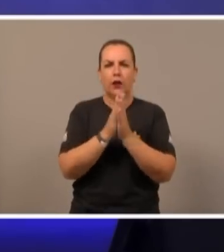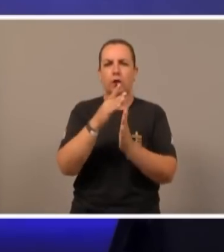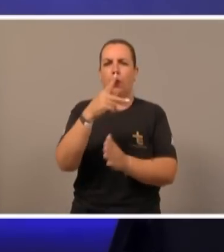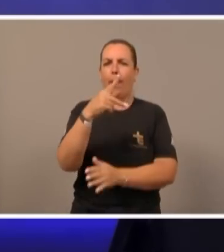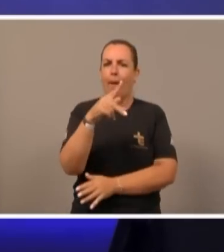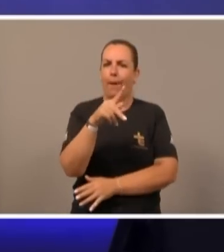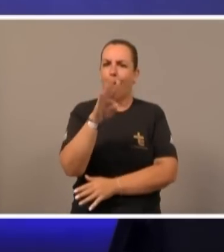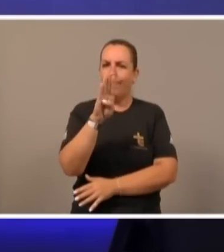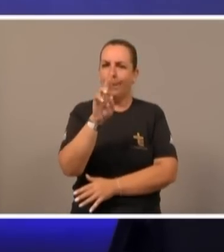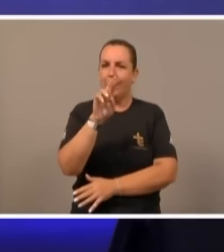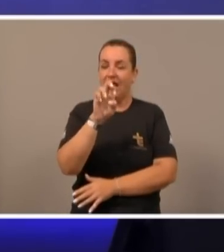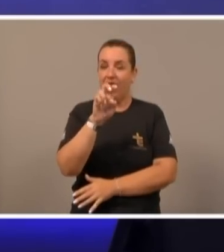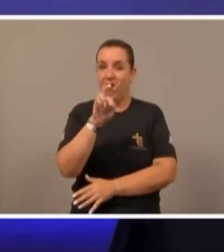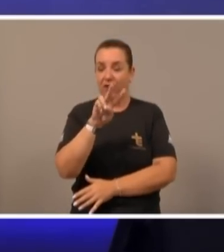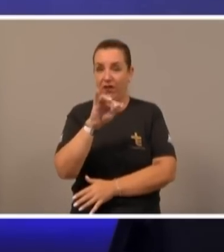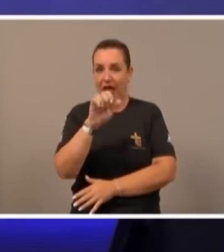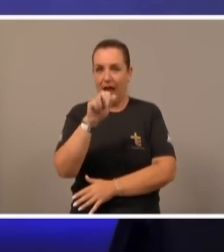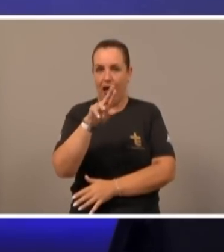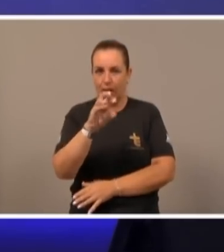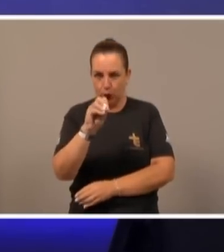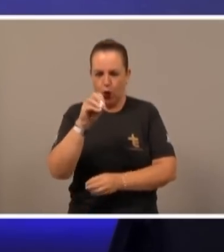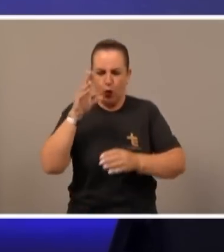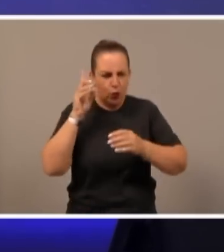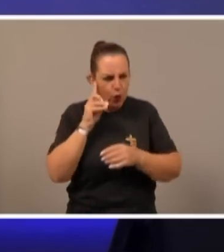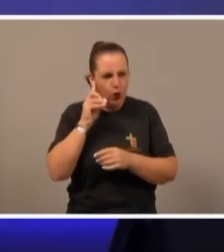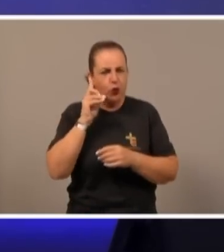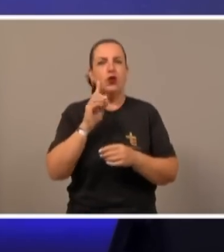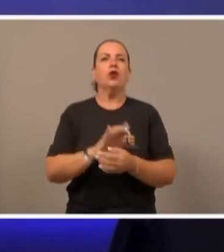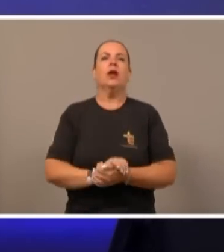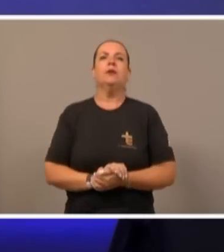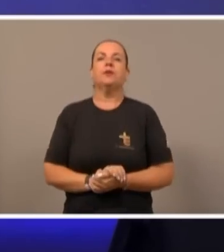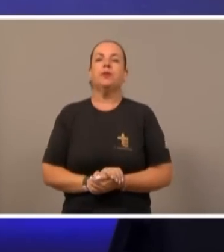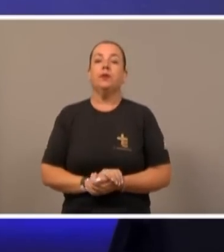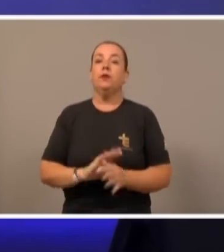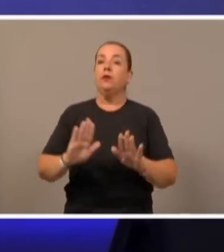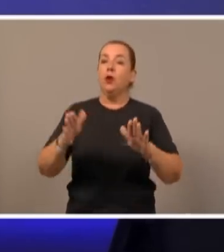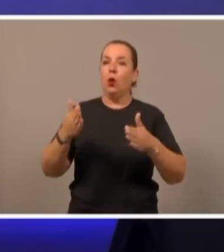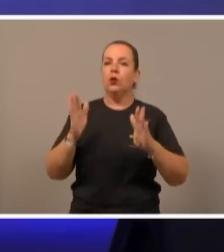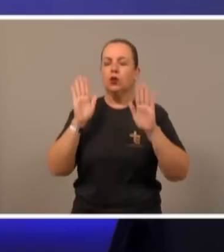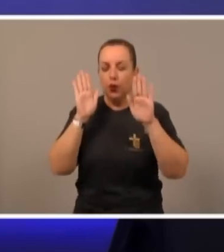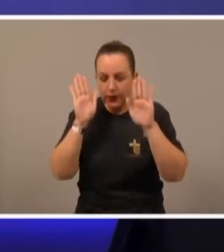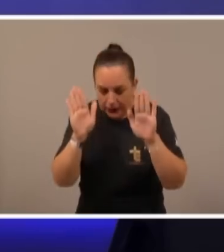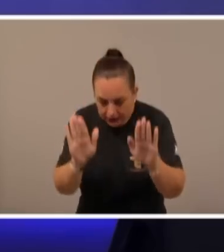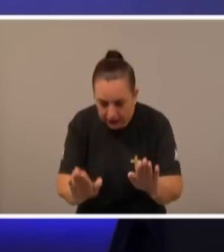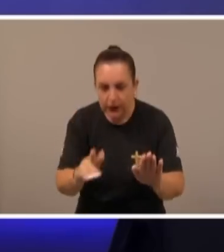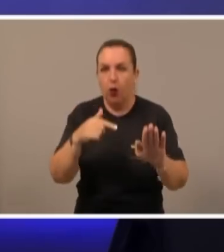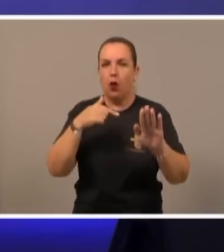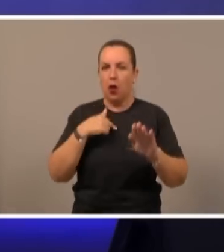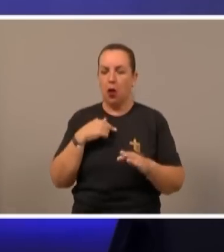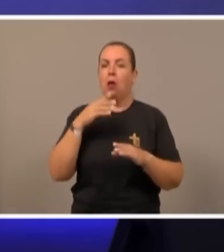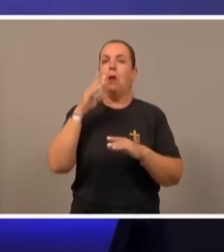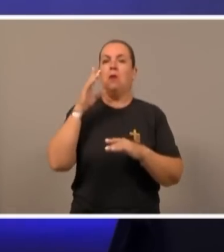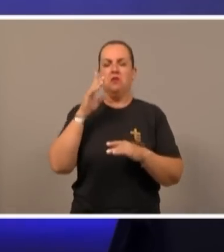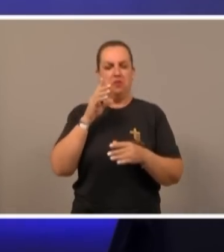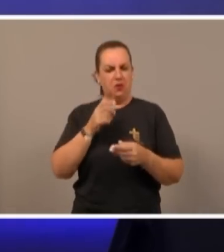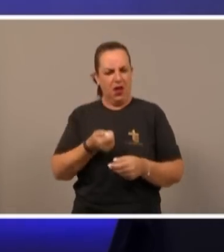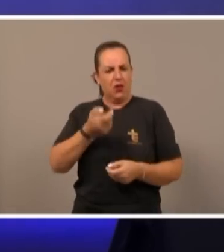breviário todo dia, e desde que fui ordenado diácono, rezo o